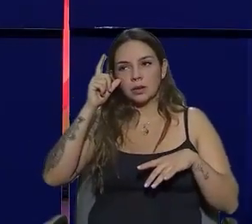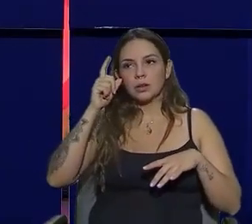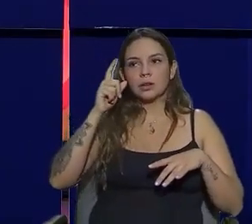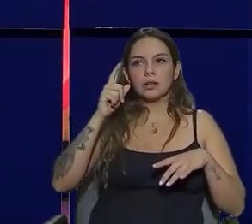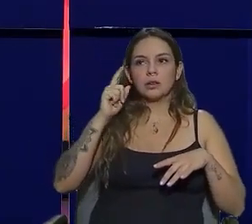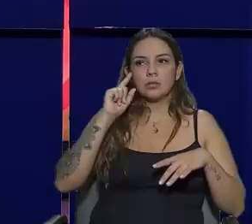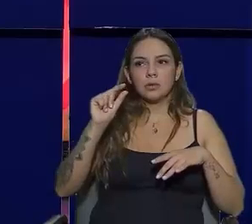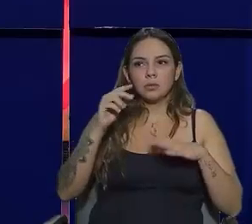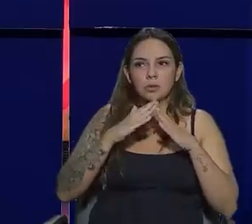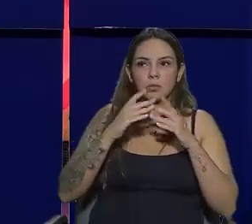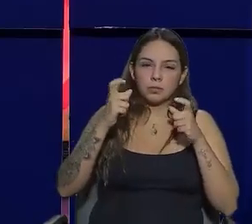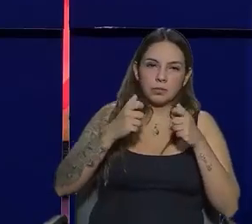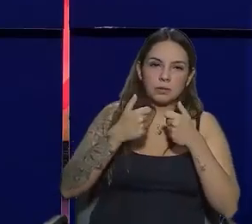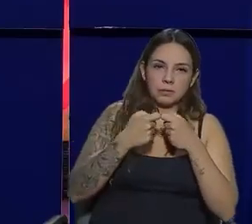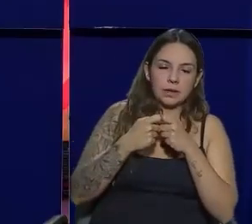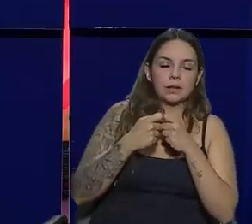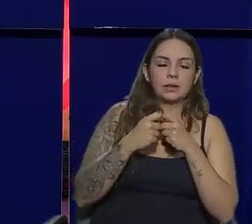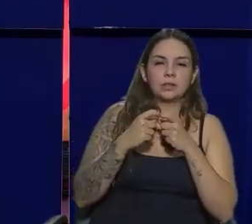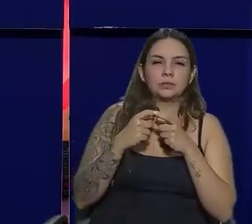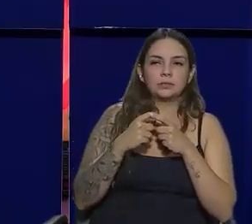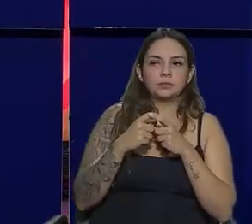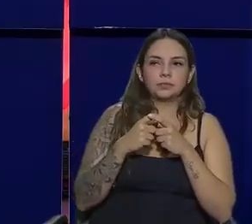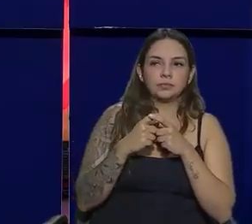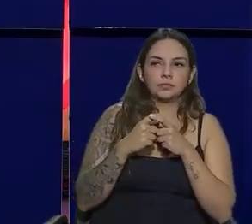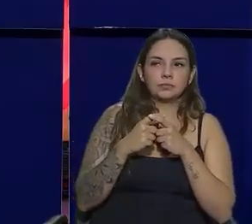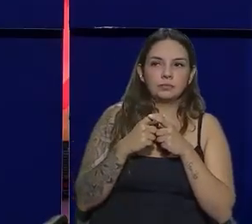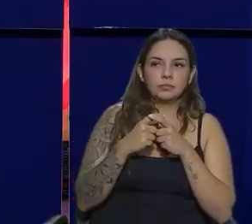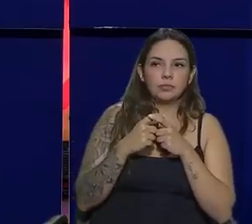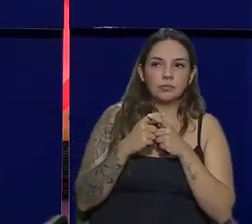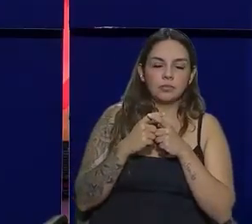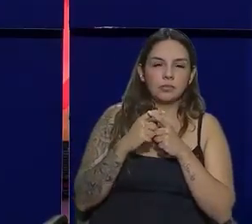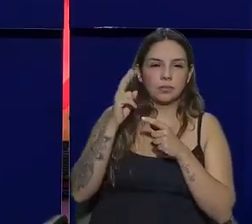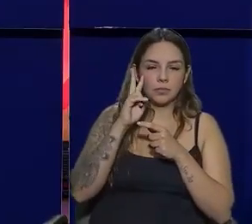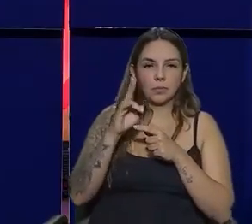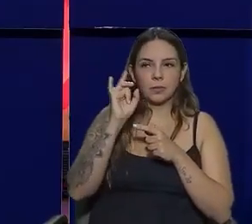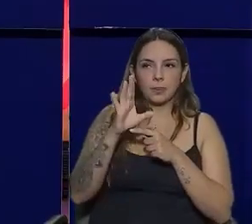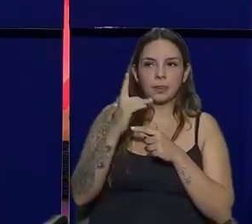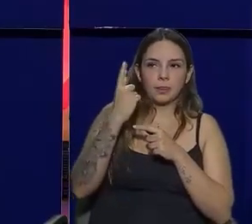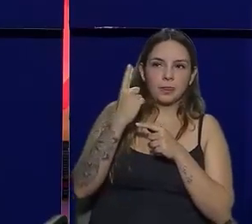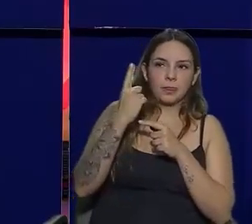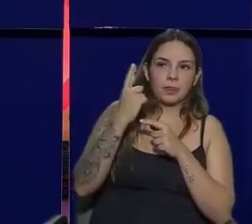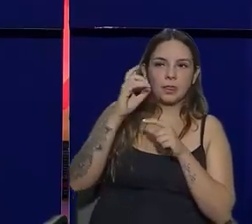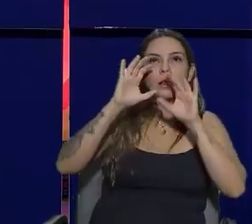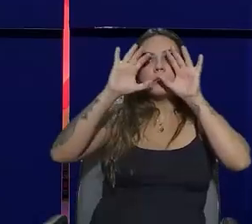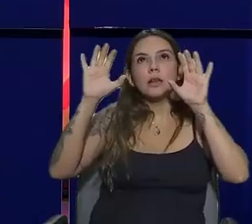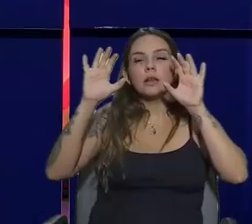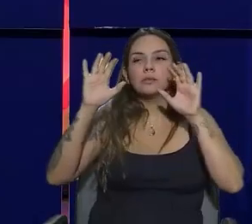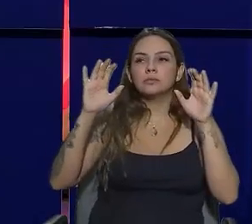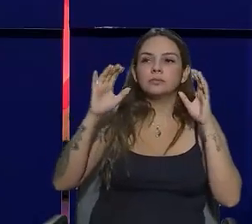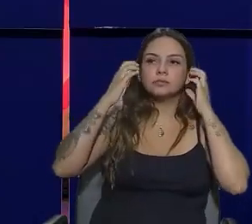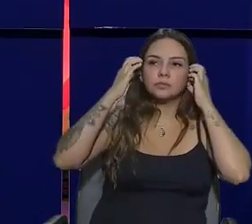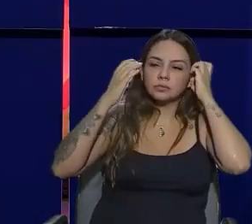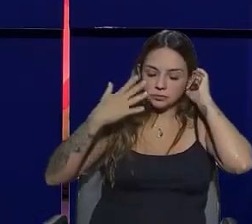viram pouca coisa, porque moravam num lugar pequeno, não ultrapassaram certas fronteiras, que viram só um corte de céu, e